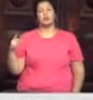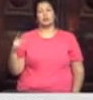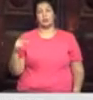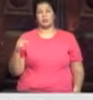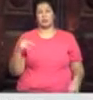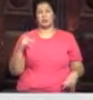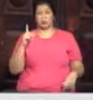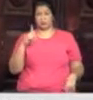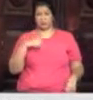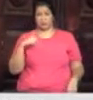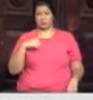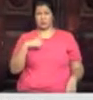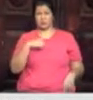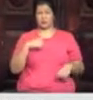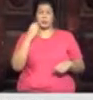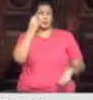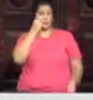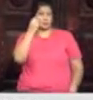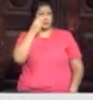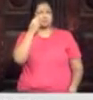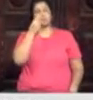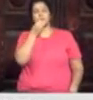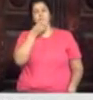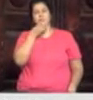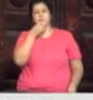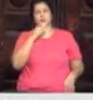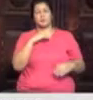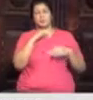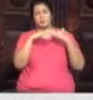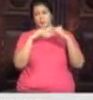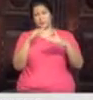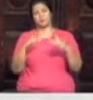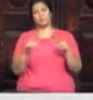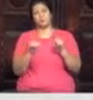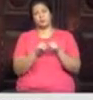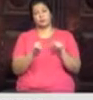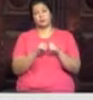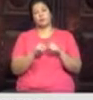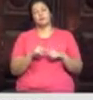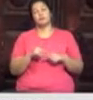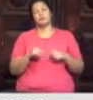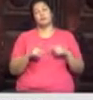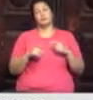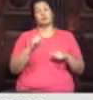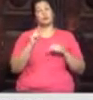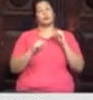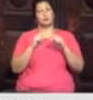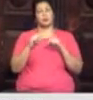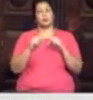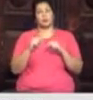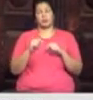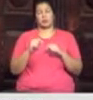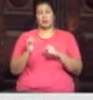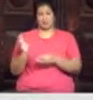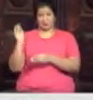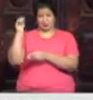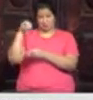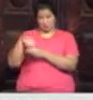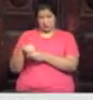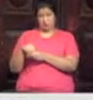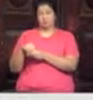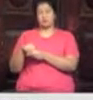responde por uma experiência muito bem-sucedida, uma política de Estado, uma política longeva, que foi a implantação de